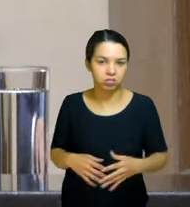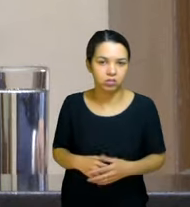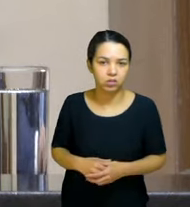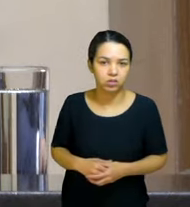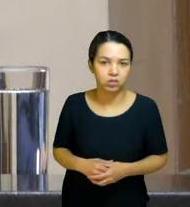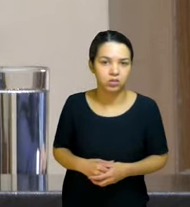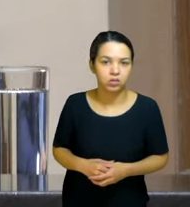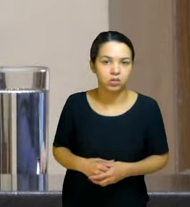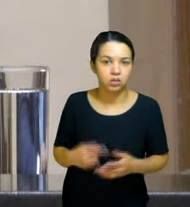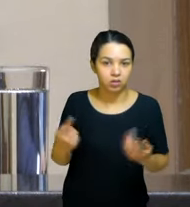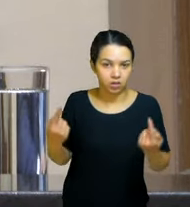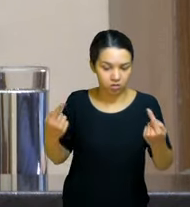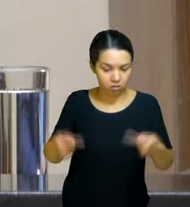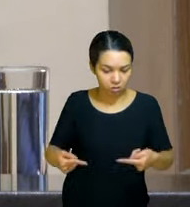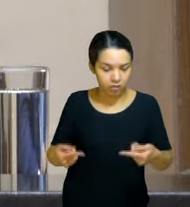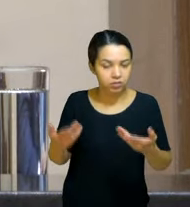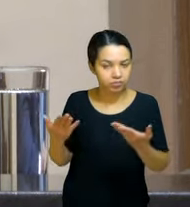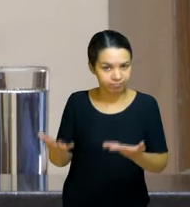nessa competição.